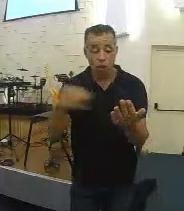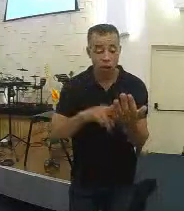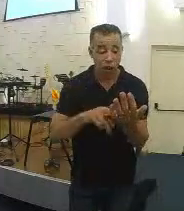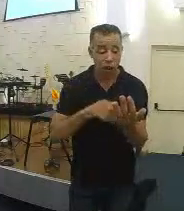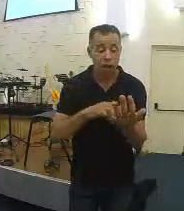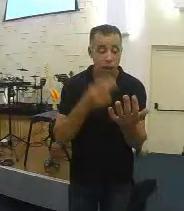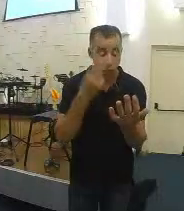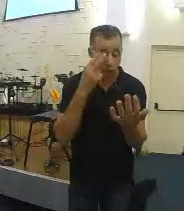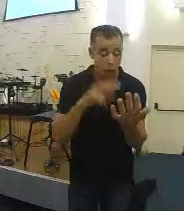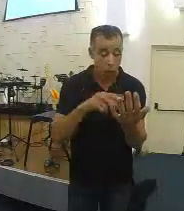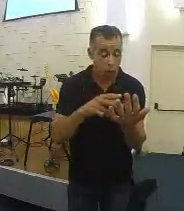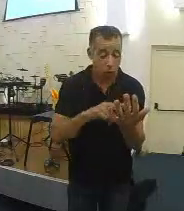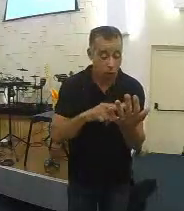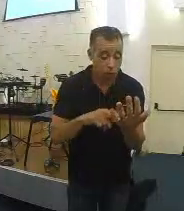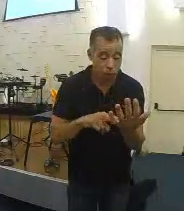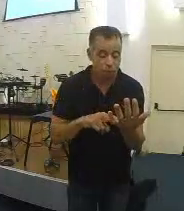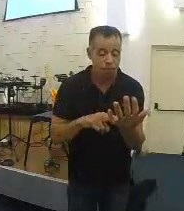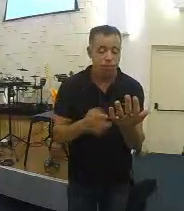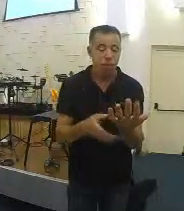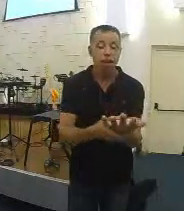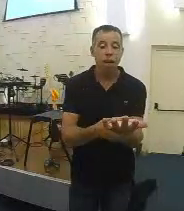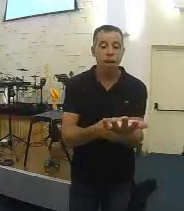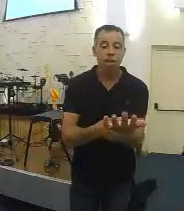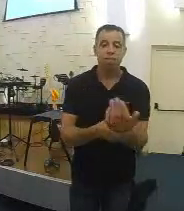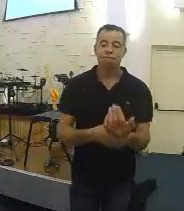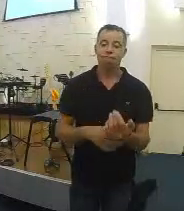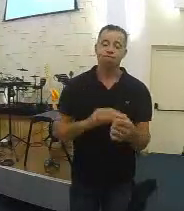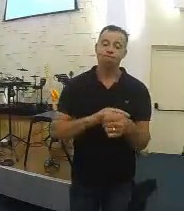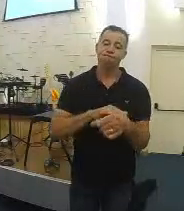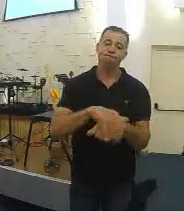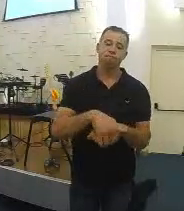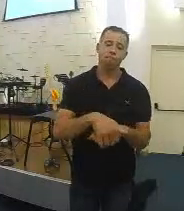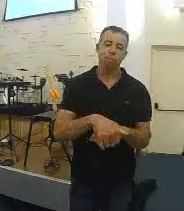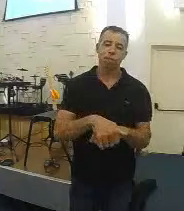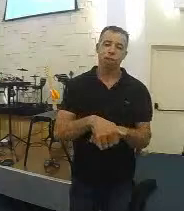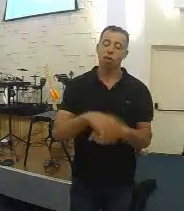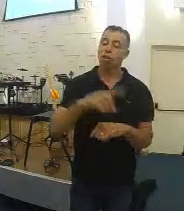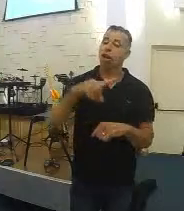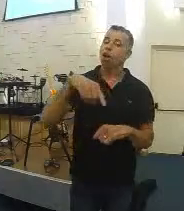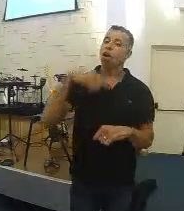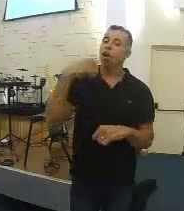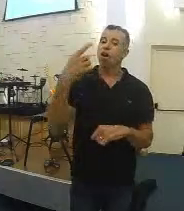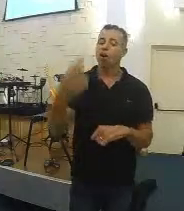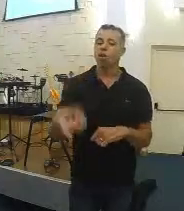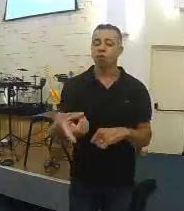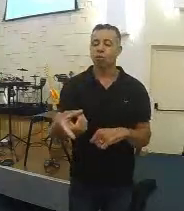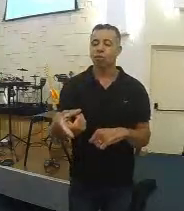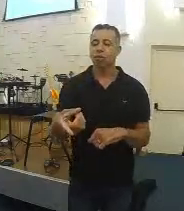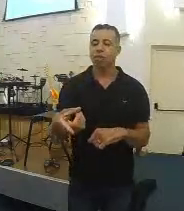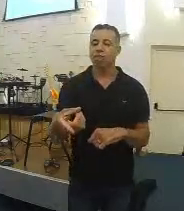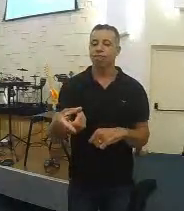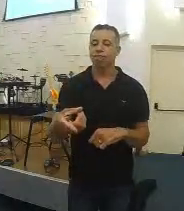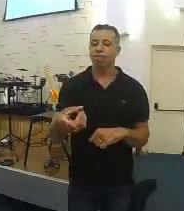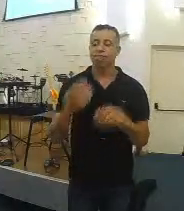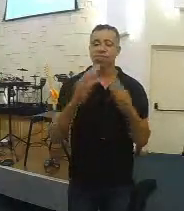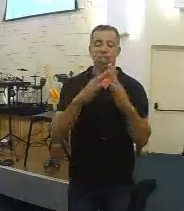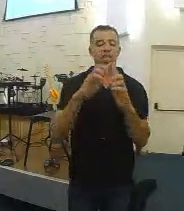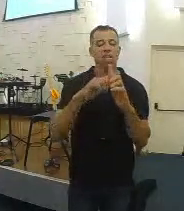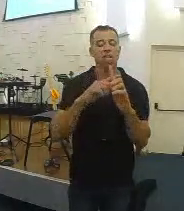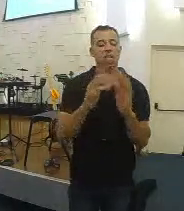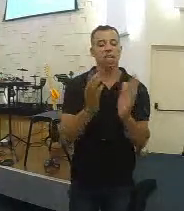meus irmãos, à noite ele vai numa outra igreja, numa igreja evangélica. É o que